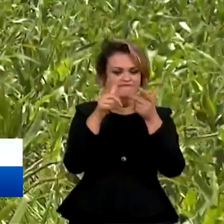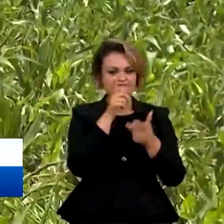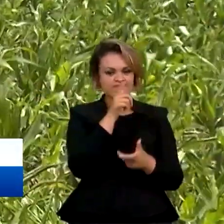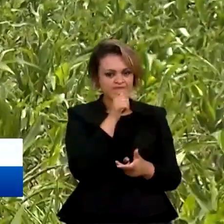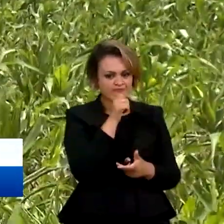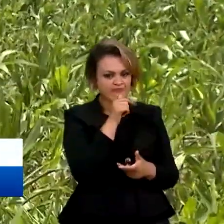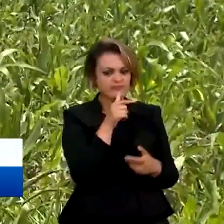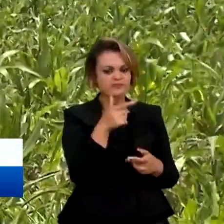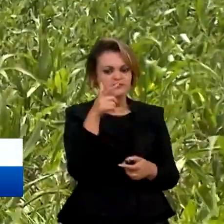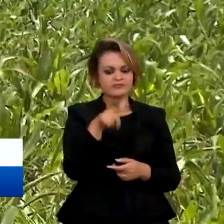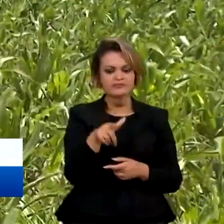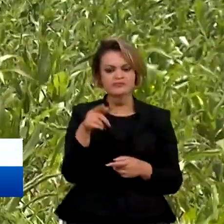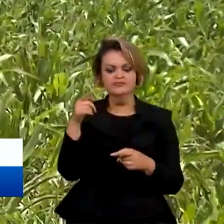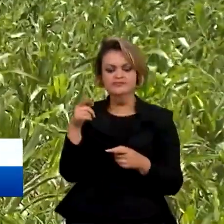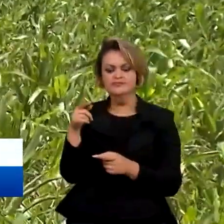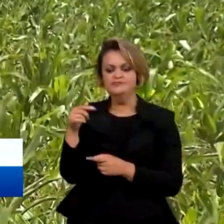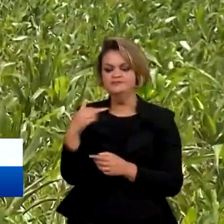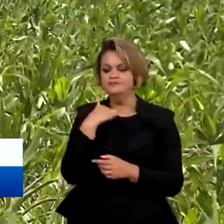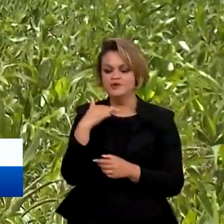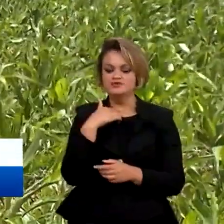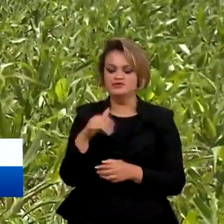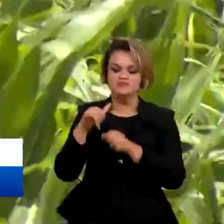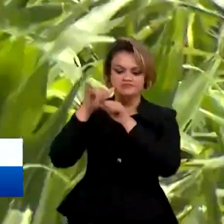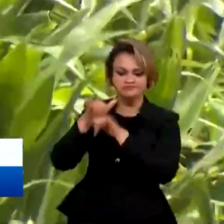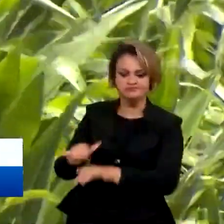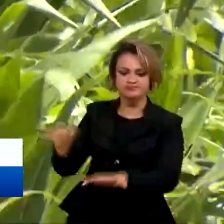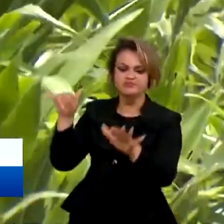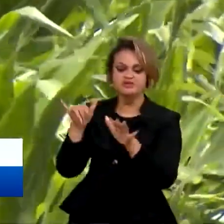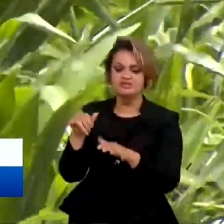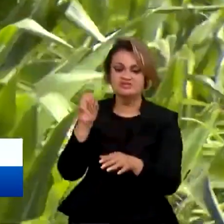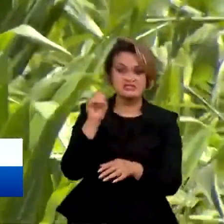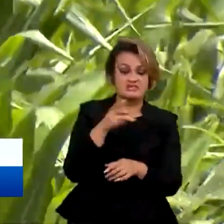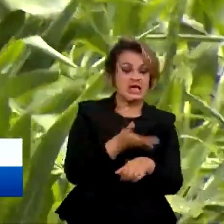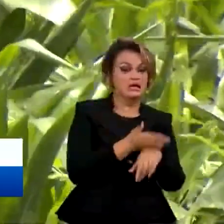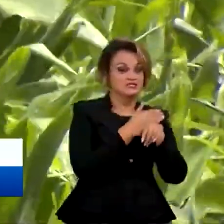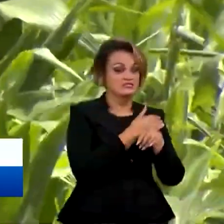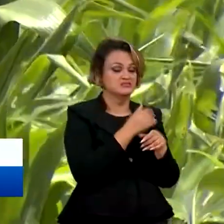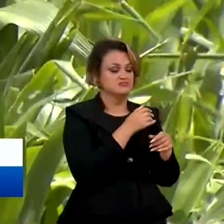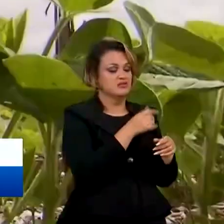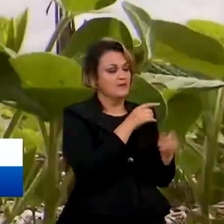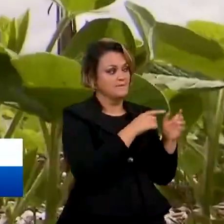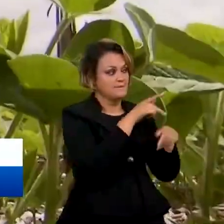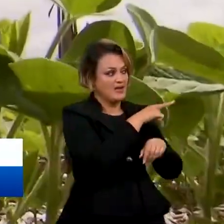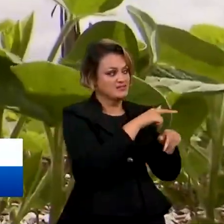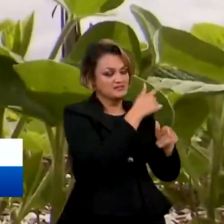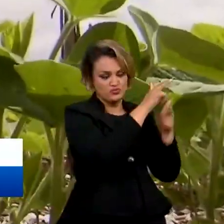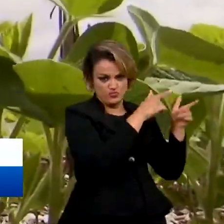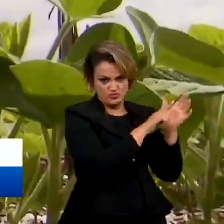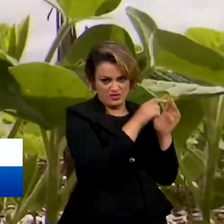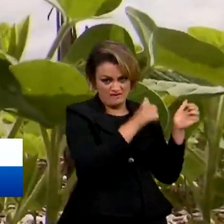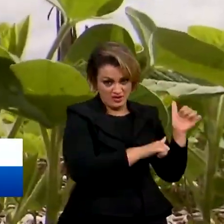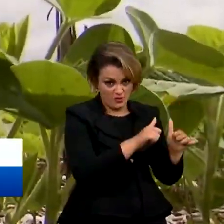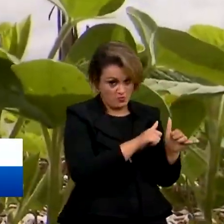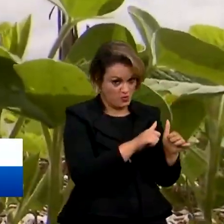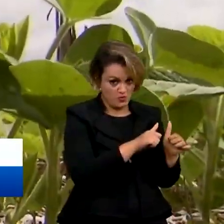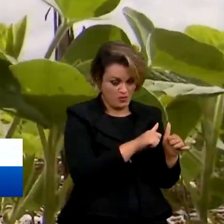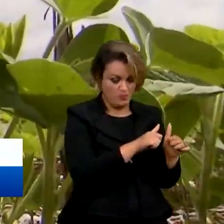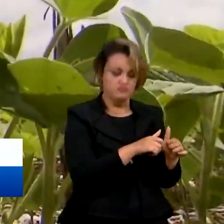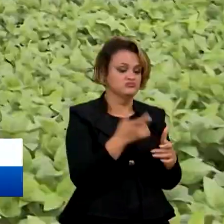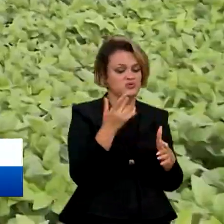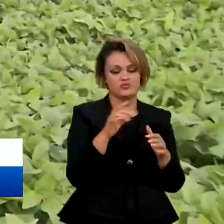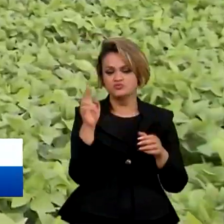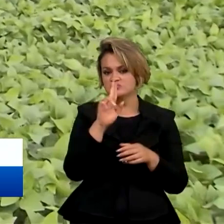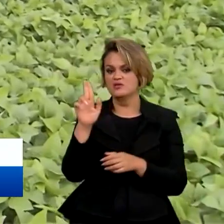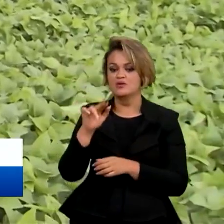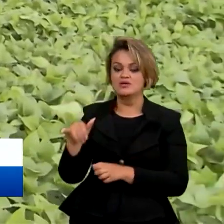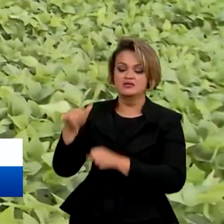água e ainda a proibição do uso de agrotóxicos não aprovados em outros países e da pulverização aérea desses